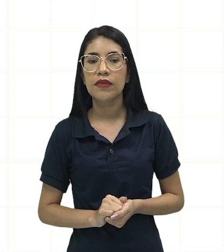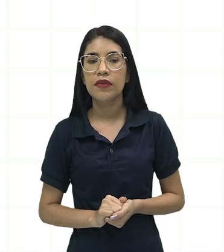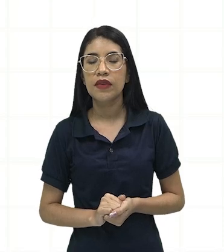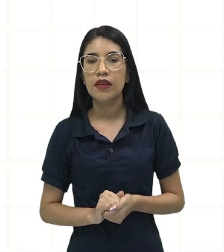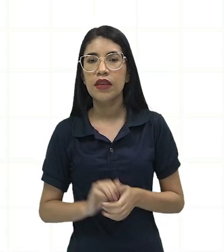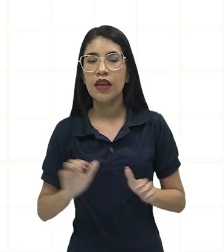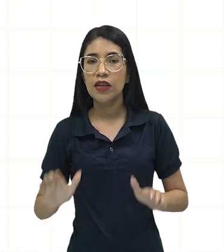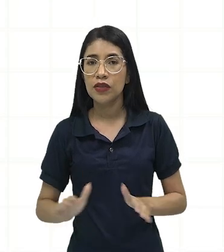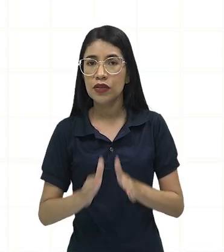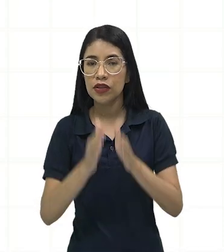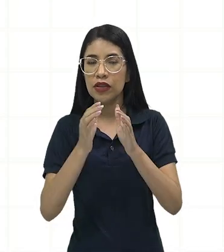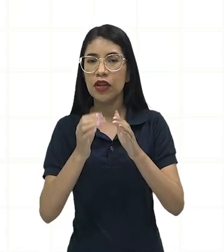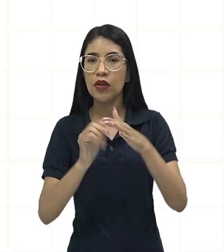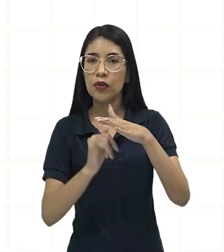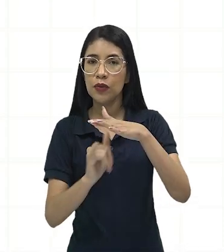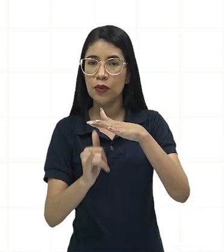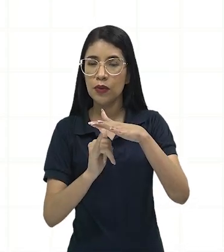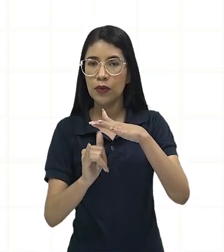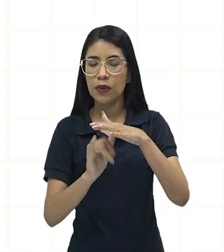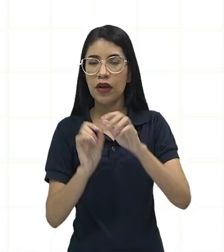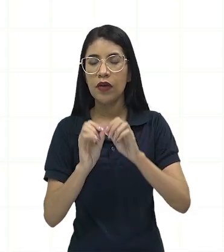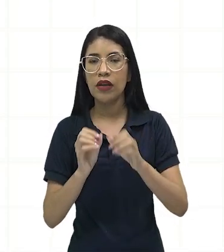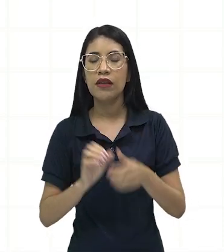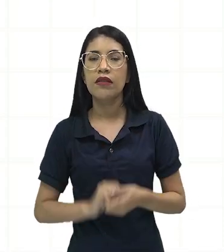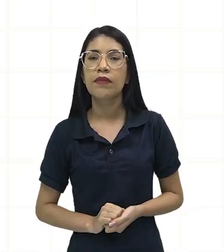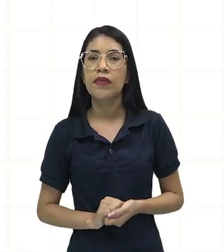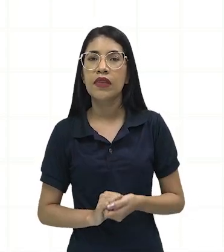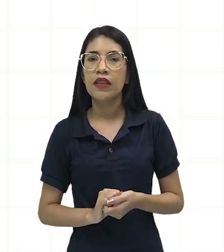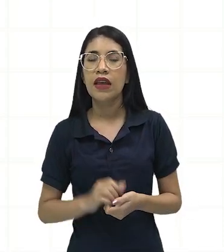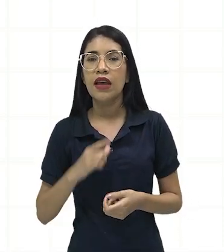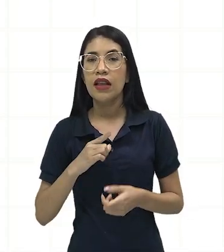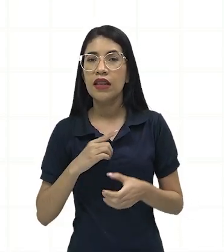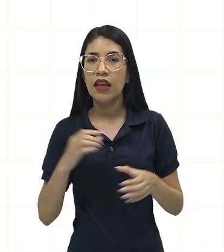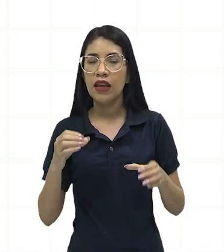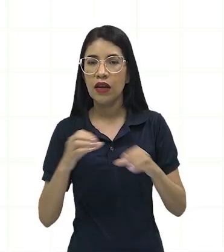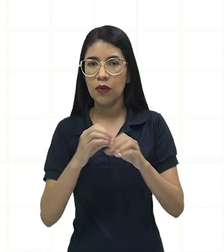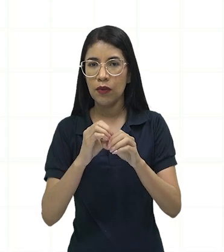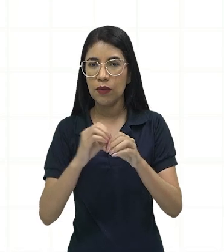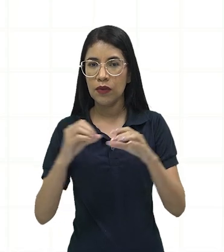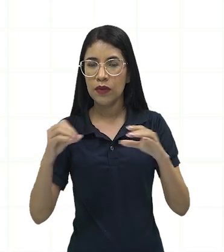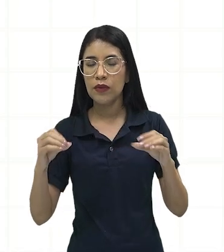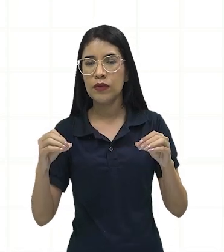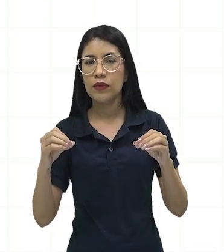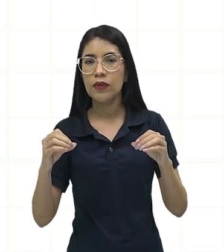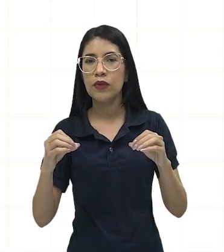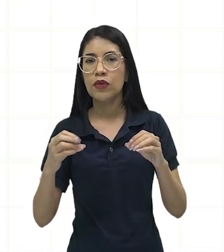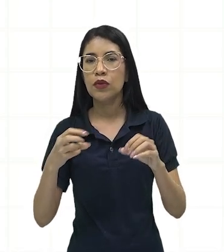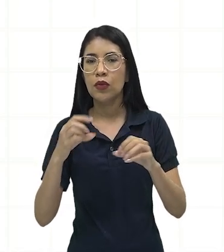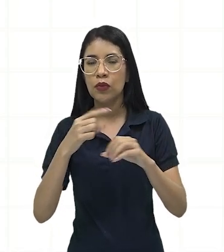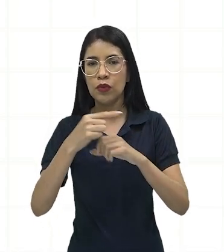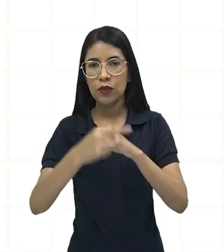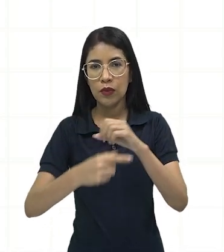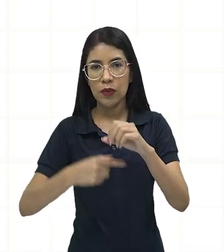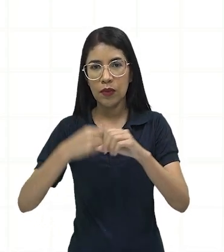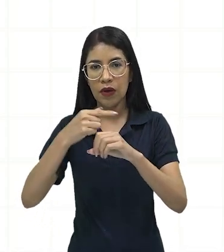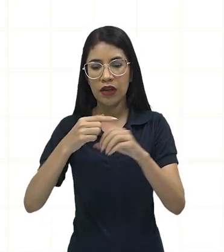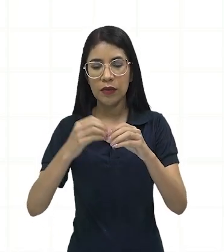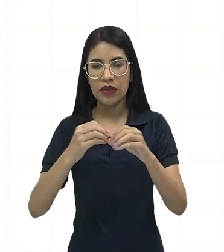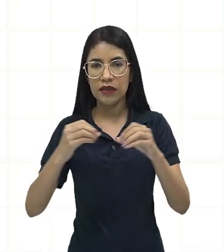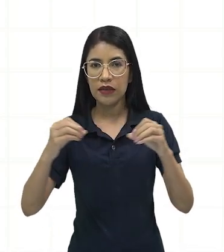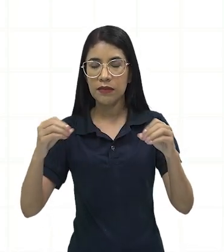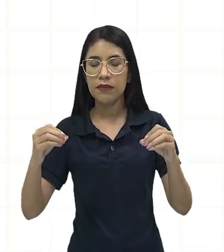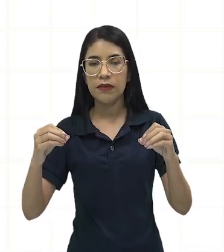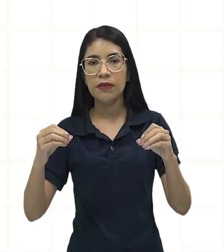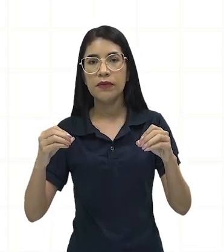nucleares, nós temos a fissão do núcleo dos átomos, ou seja, há